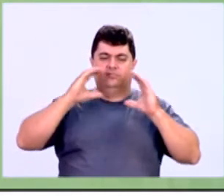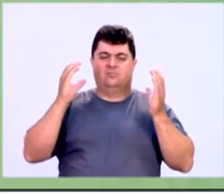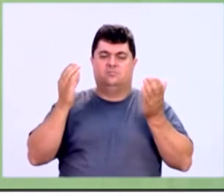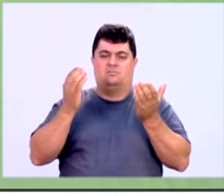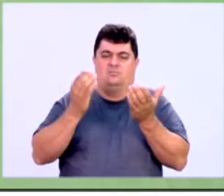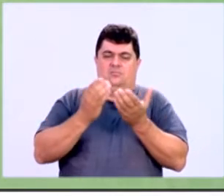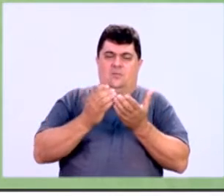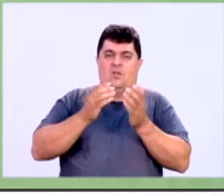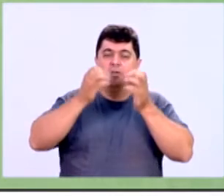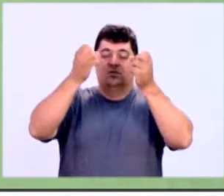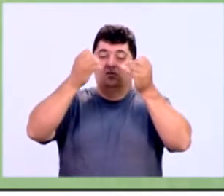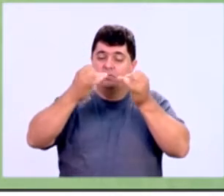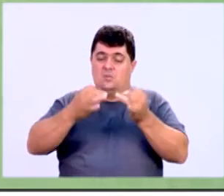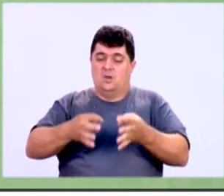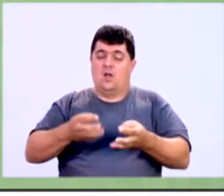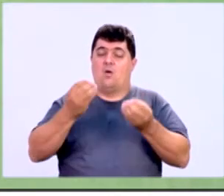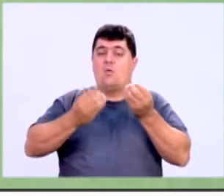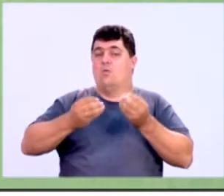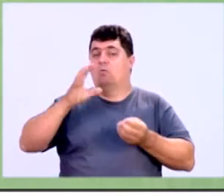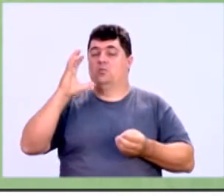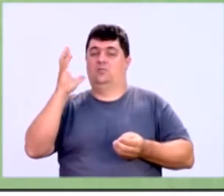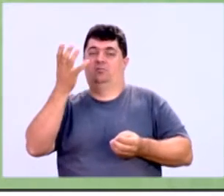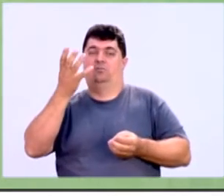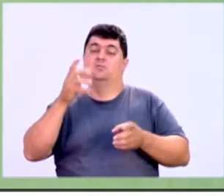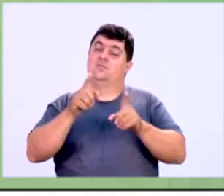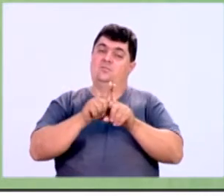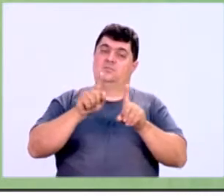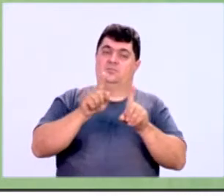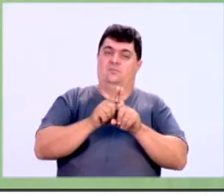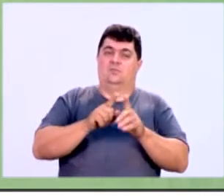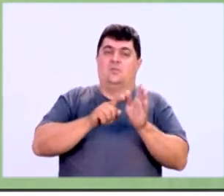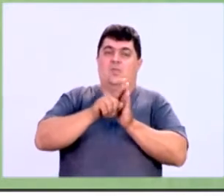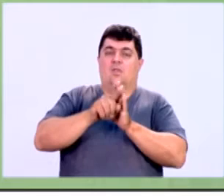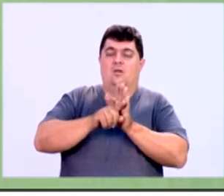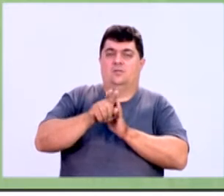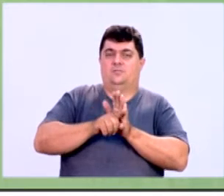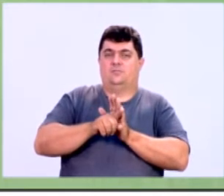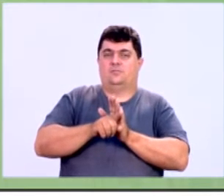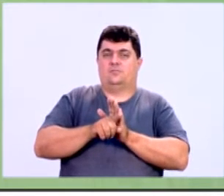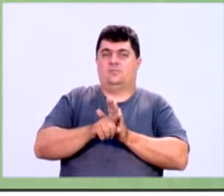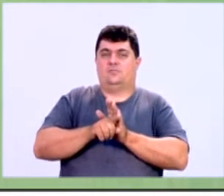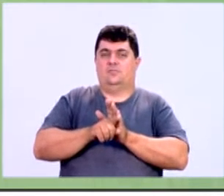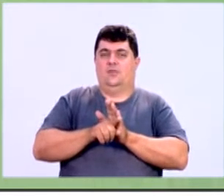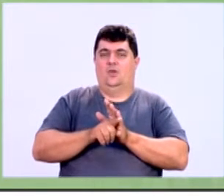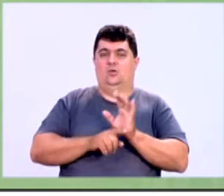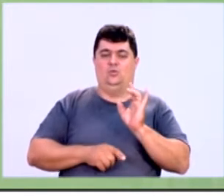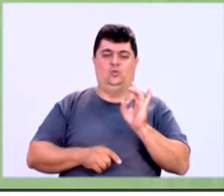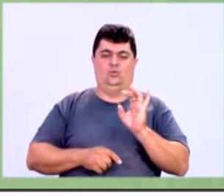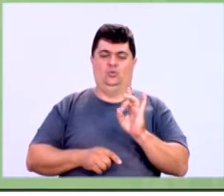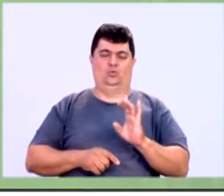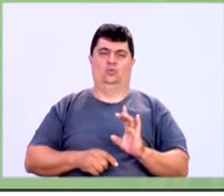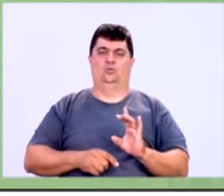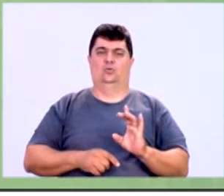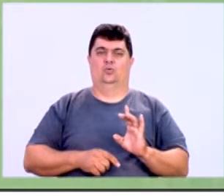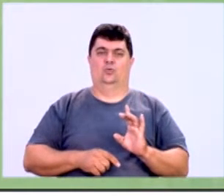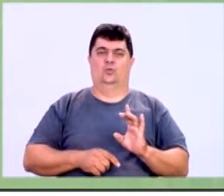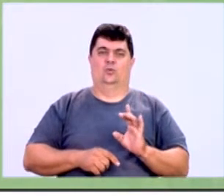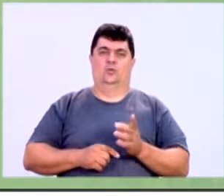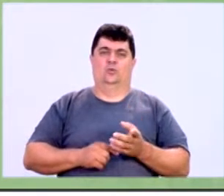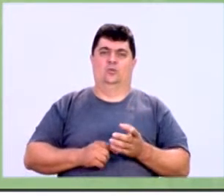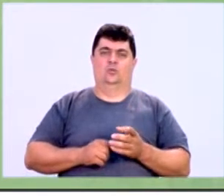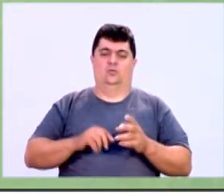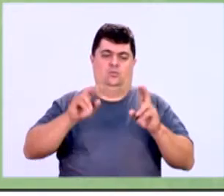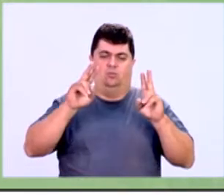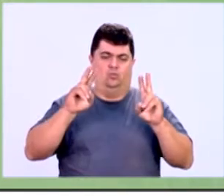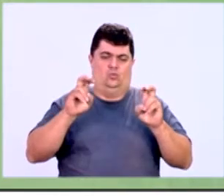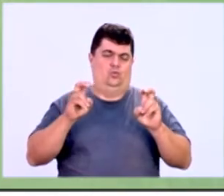vive. Então é muito estimulante e, além de tudo, a pesquisa ela não se faz inteiramente num só tema, num